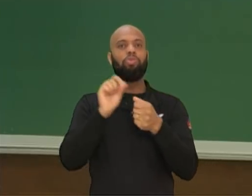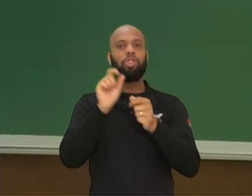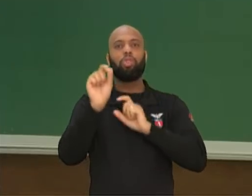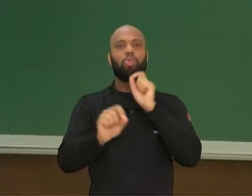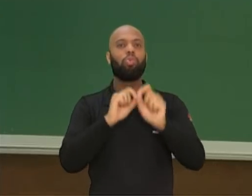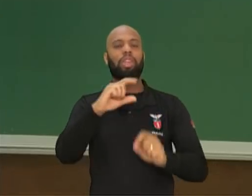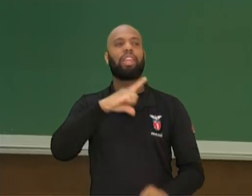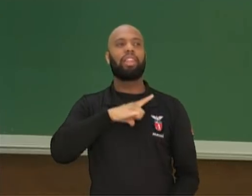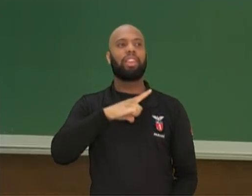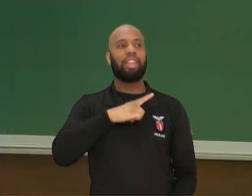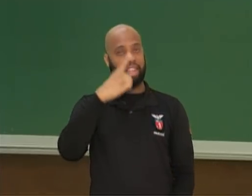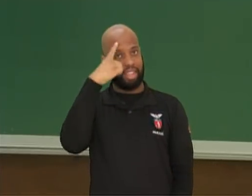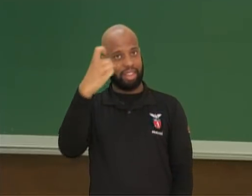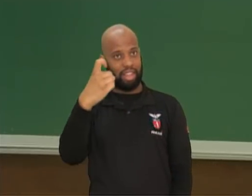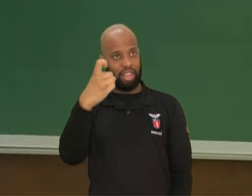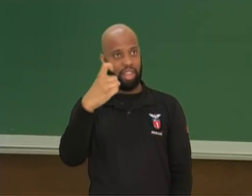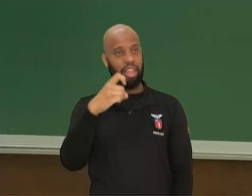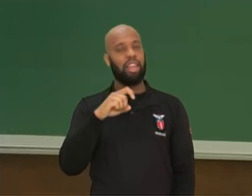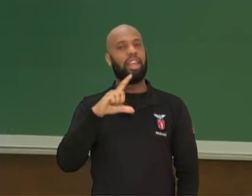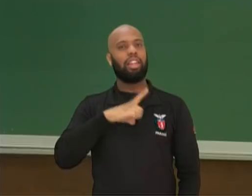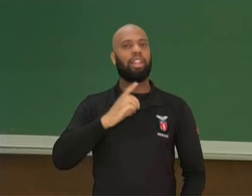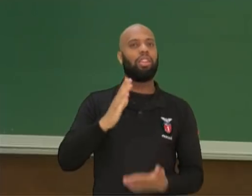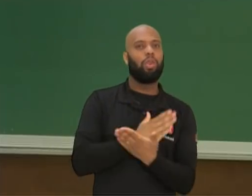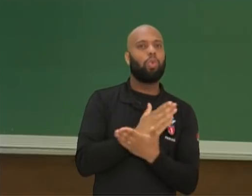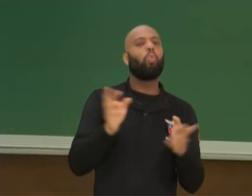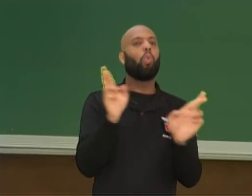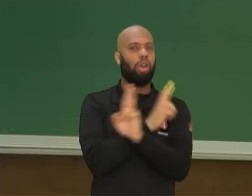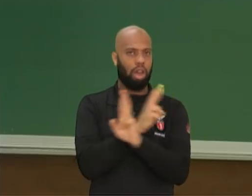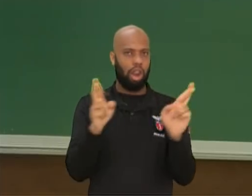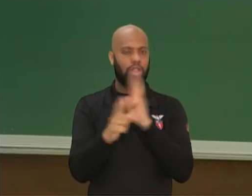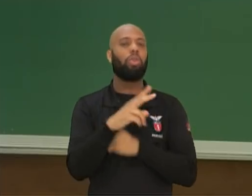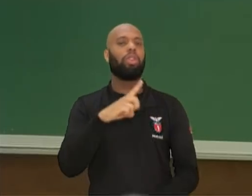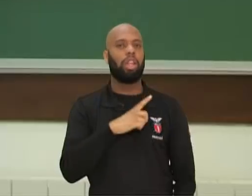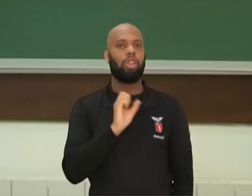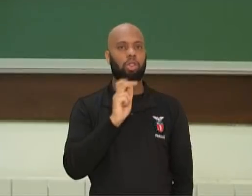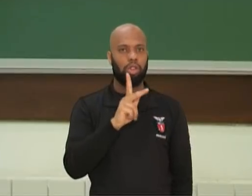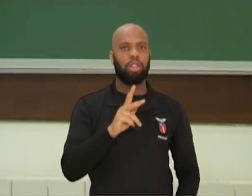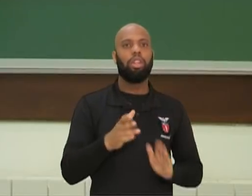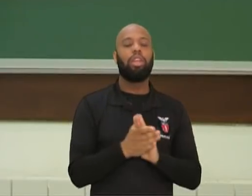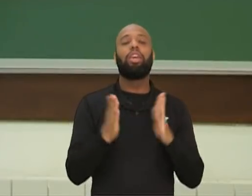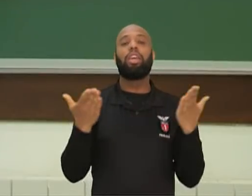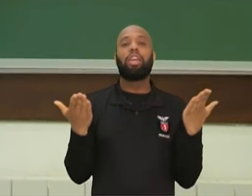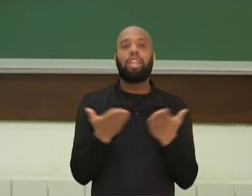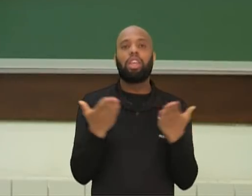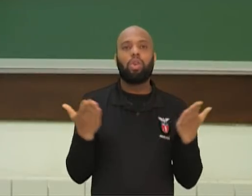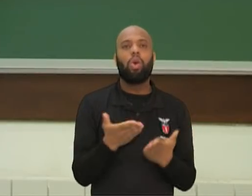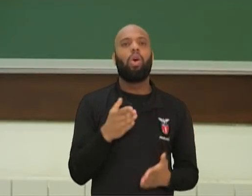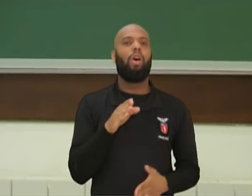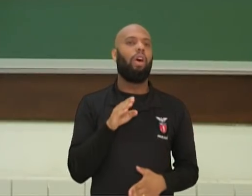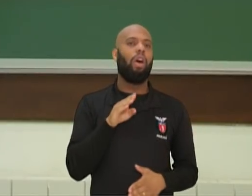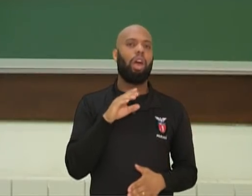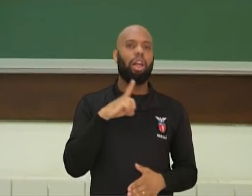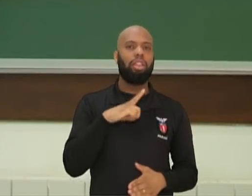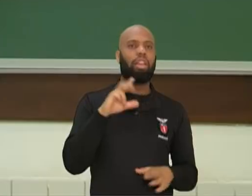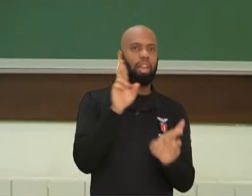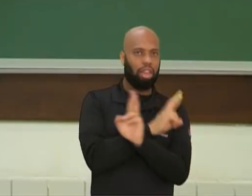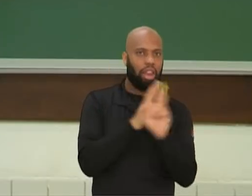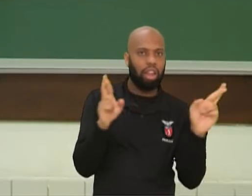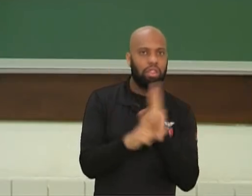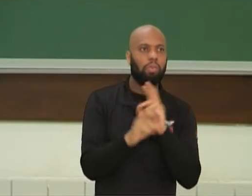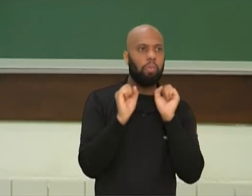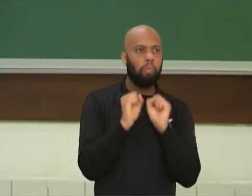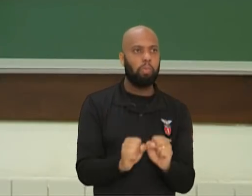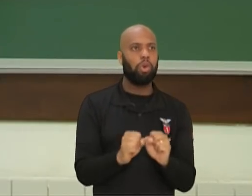dar essa ideia, ela estabelece uma relação, ok, gente? Então, essa relação, ela pode ser